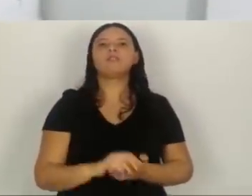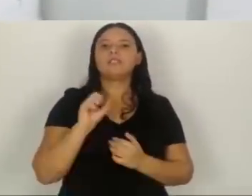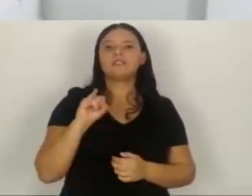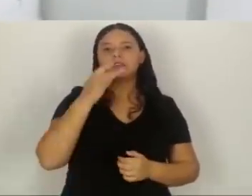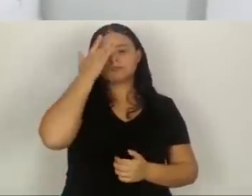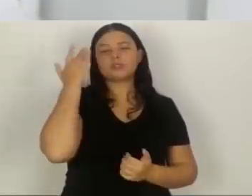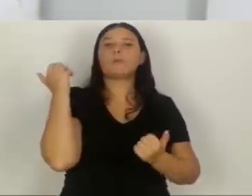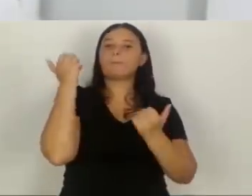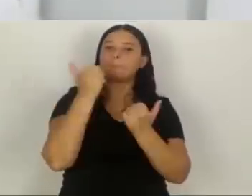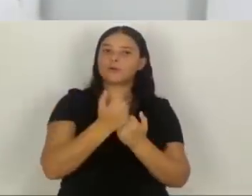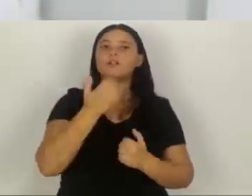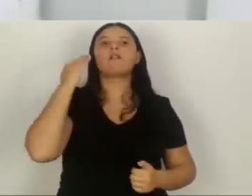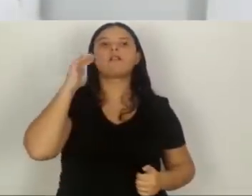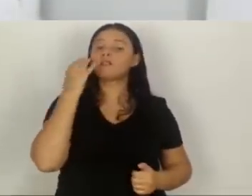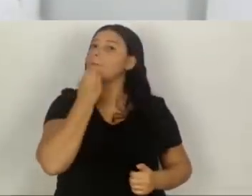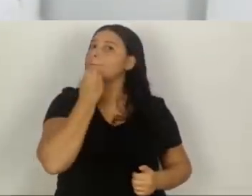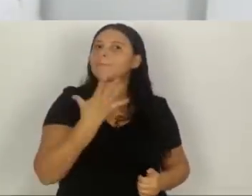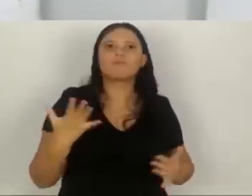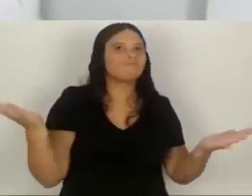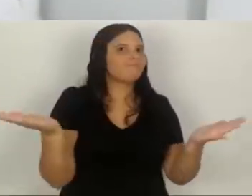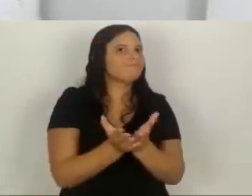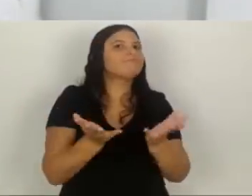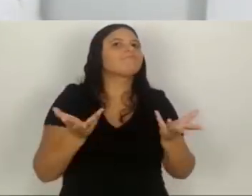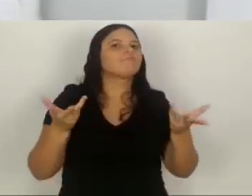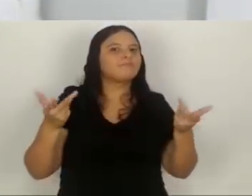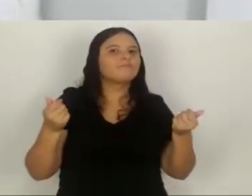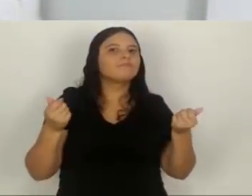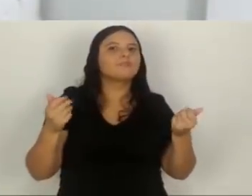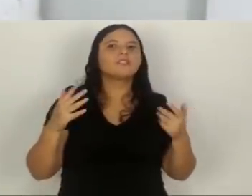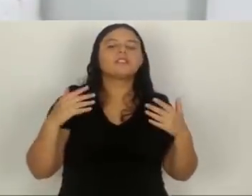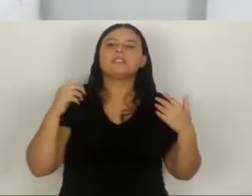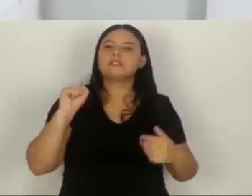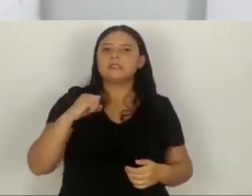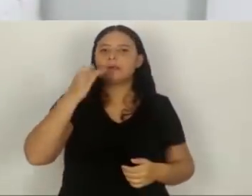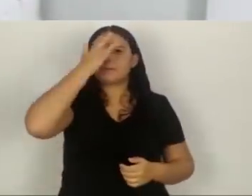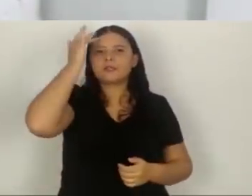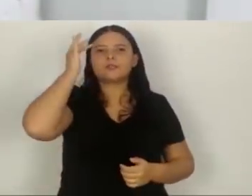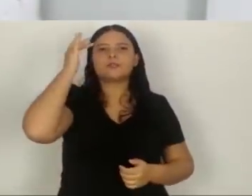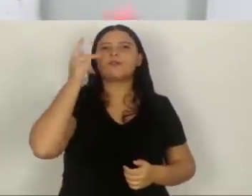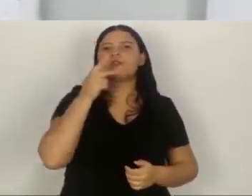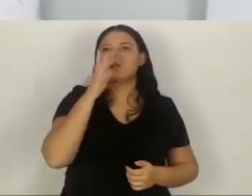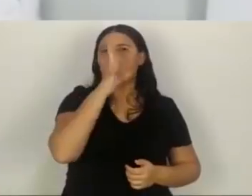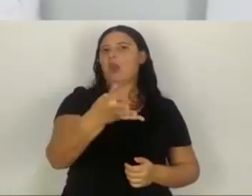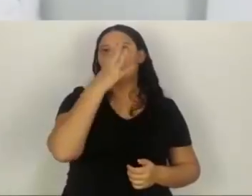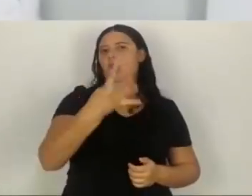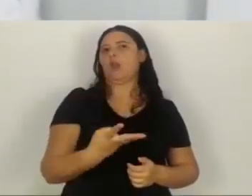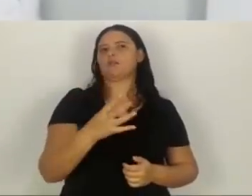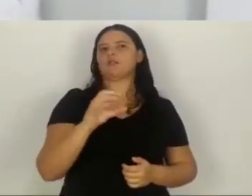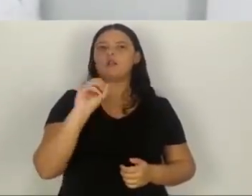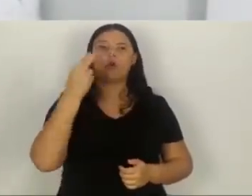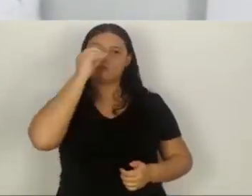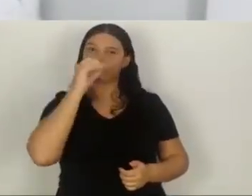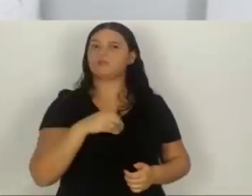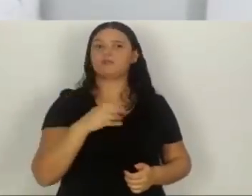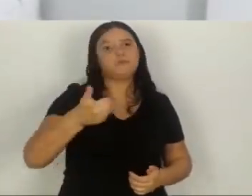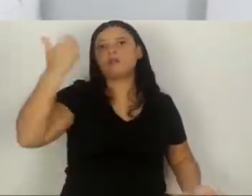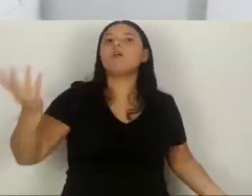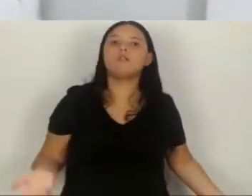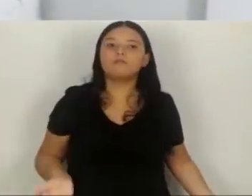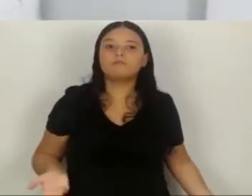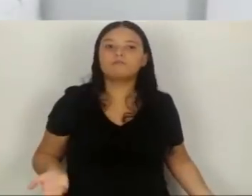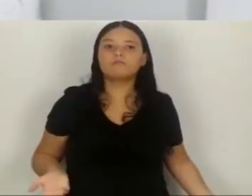te apoiar, olha que coisa boa, que maravilha, né? E se a pessoa também te julgar ou te abandonar, é melhor que você